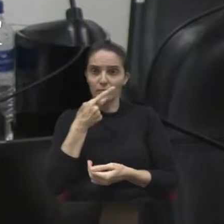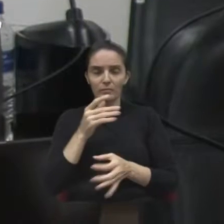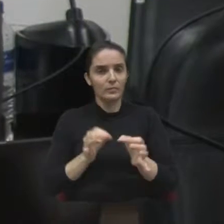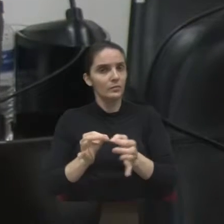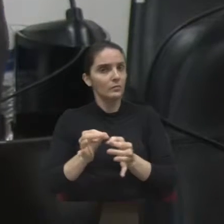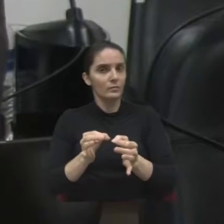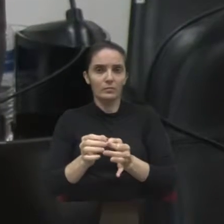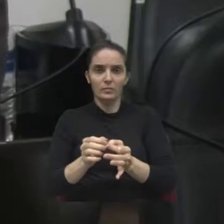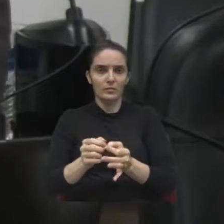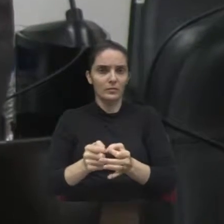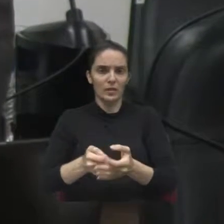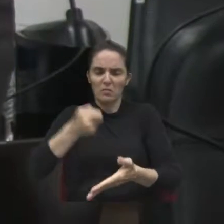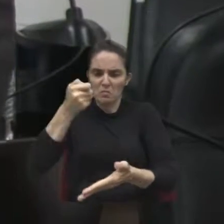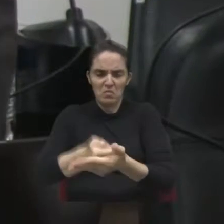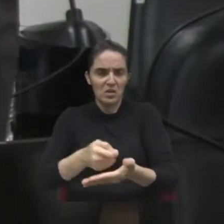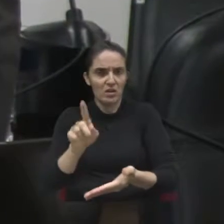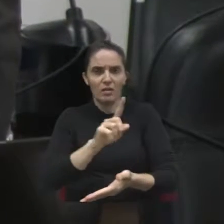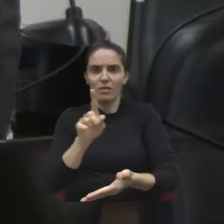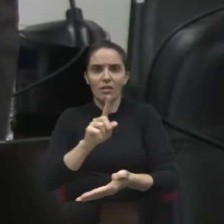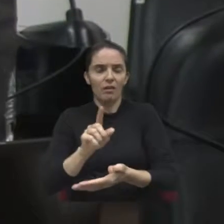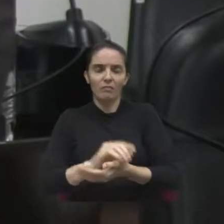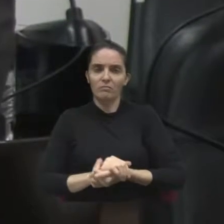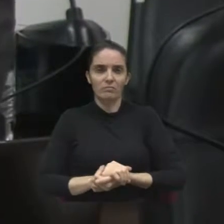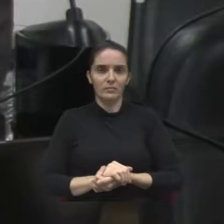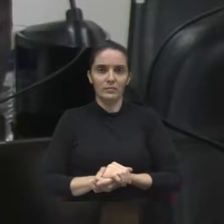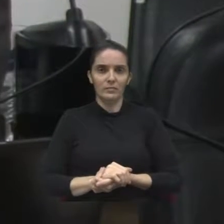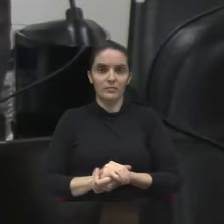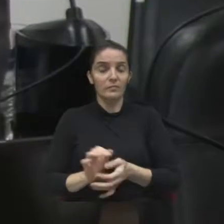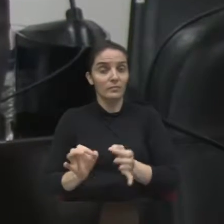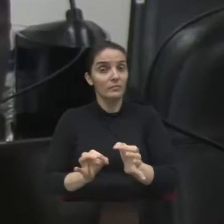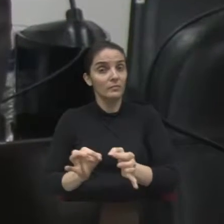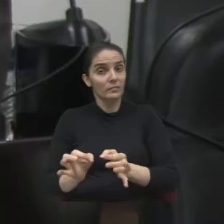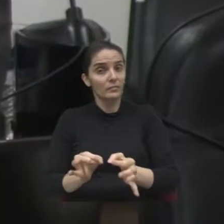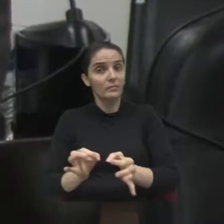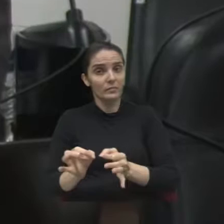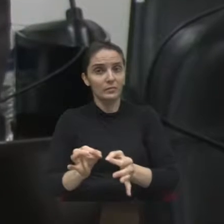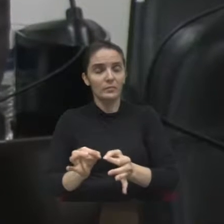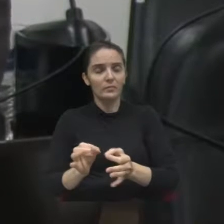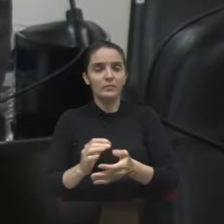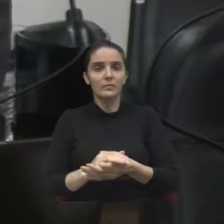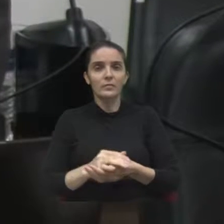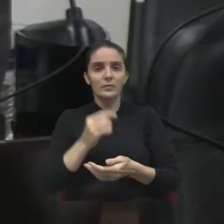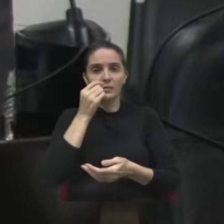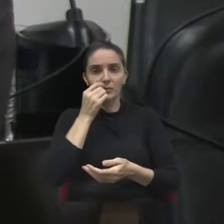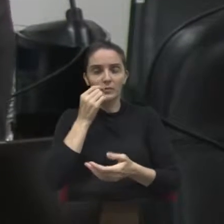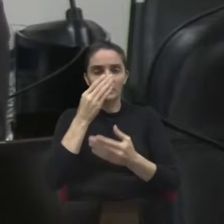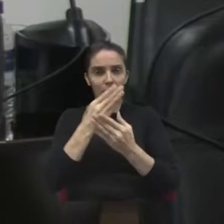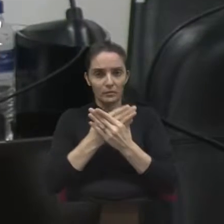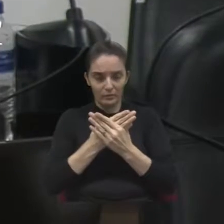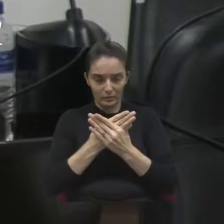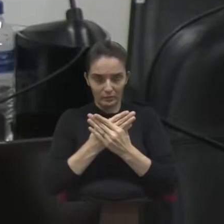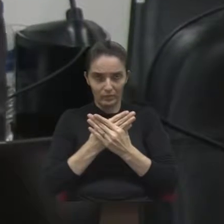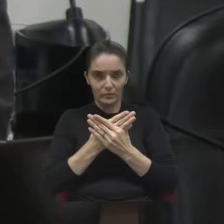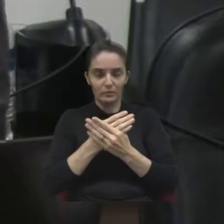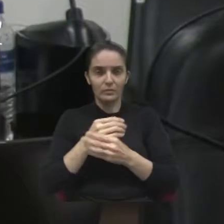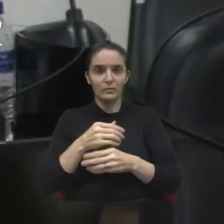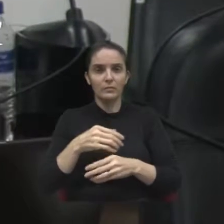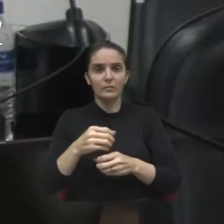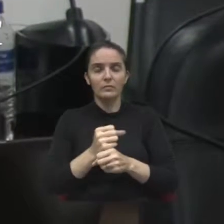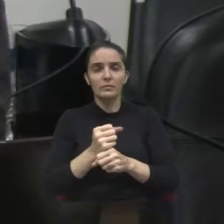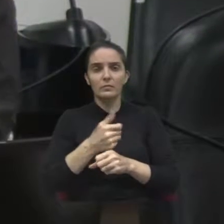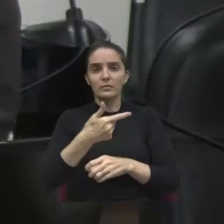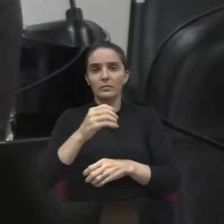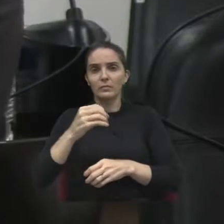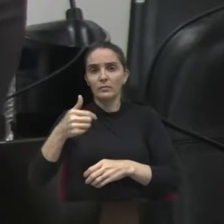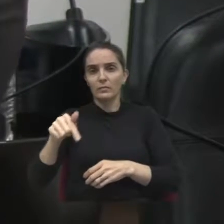fazer, inclusive, analogia a um projeto que protocolei nessa casa, ainda em 2017, com relação aos